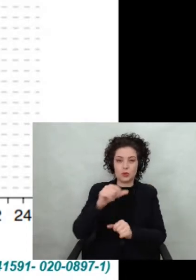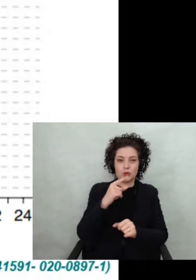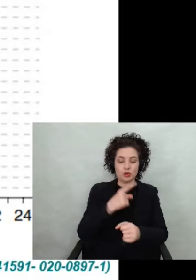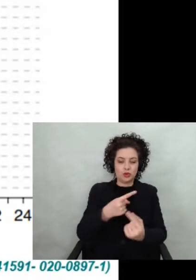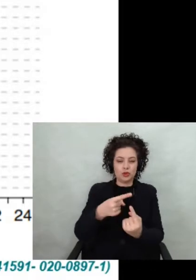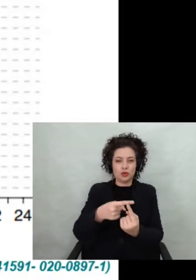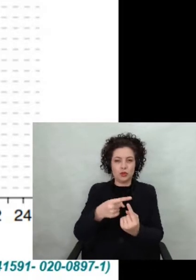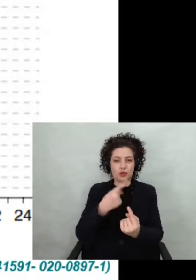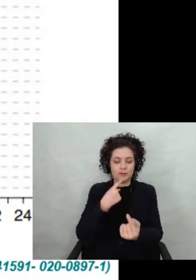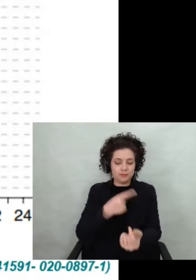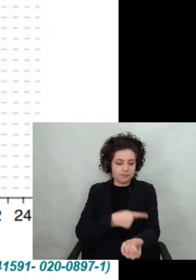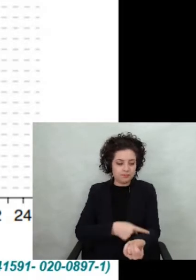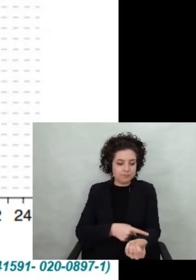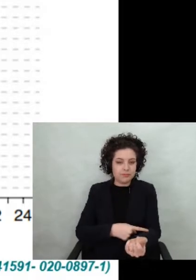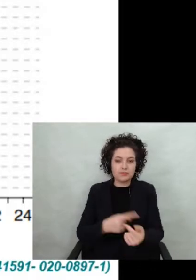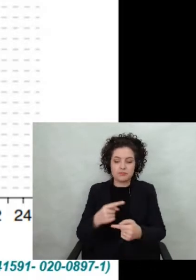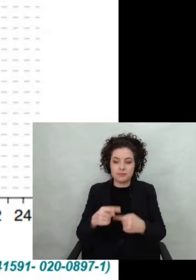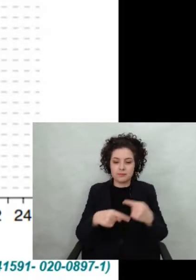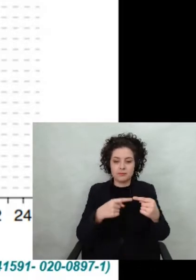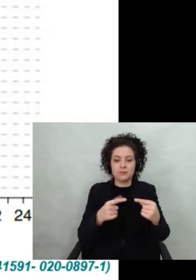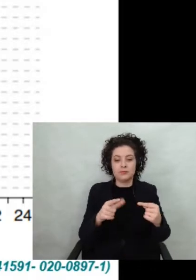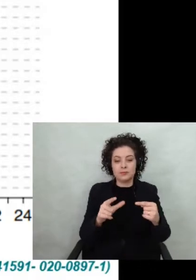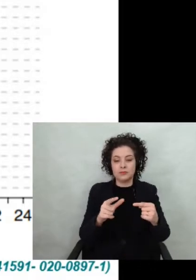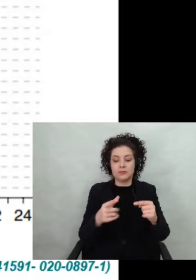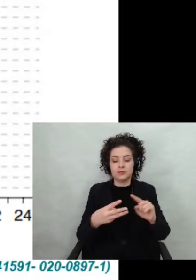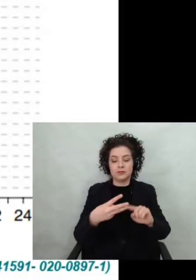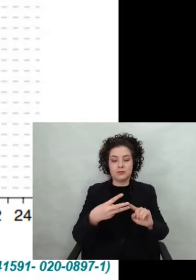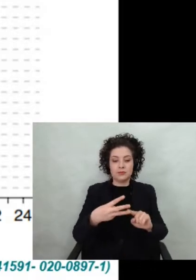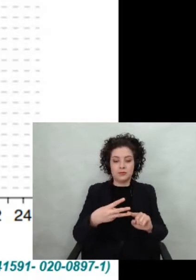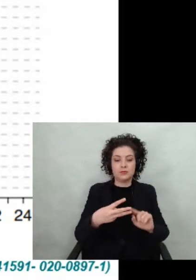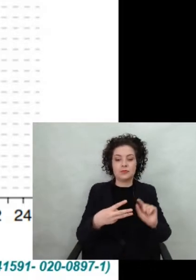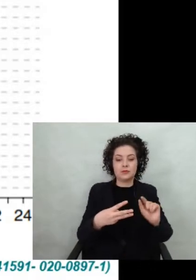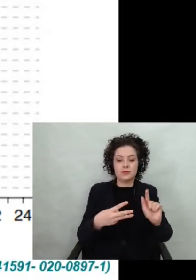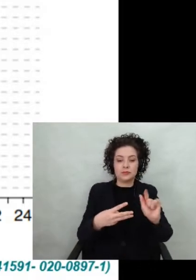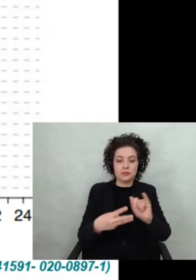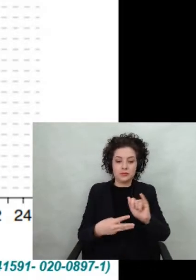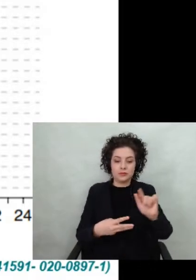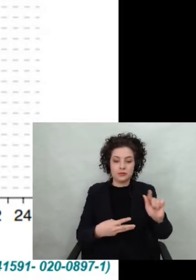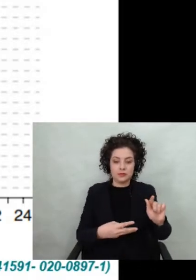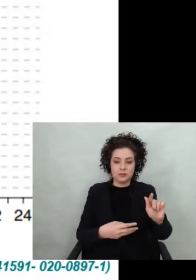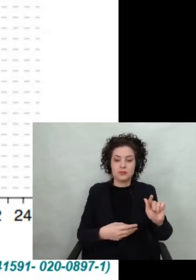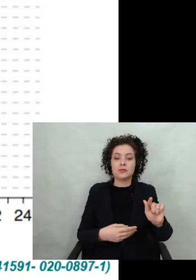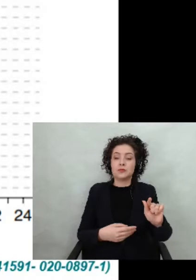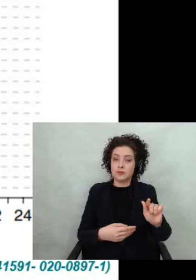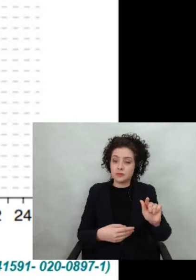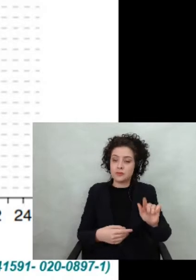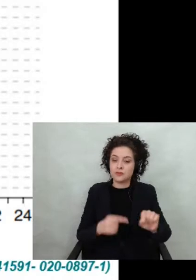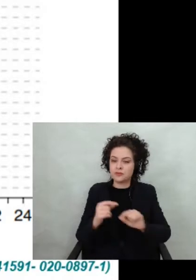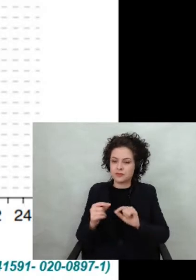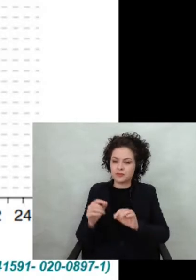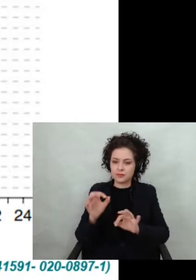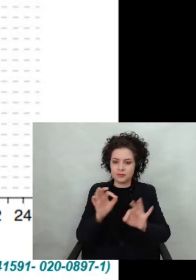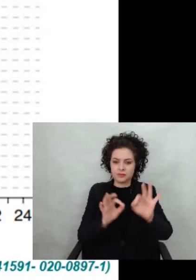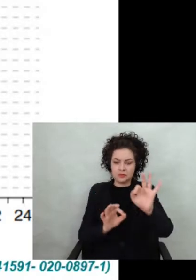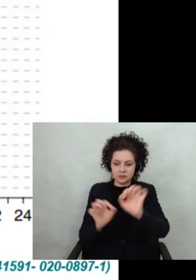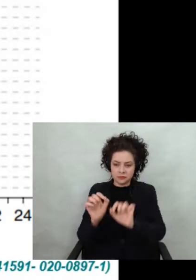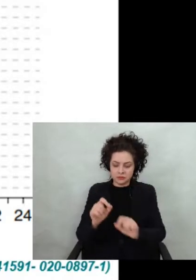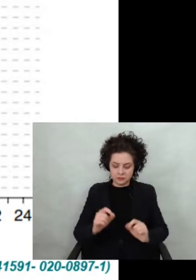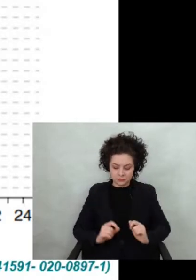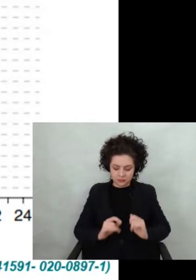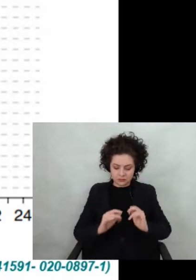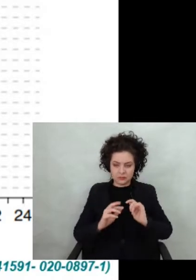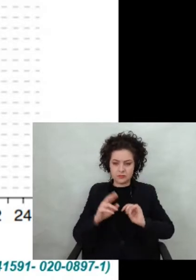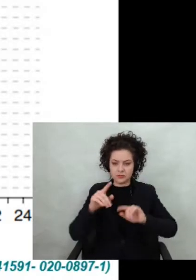pacientes desenvolveram primeiro IgM. Portanto, a cinética de aparecimento desses anticorpos nesses pacientes não